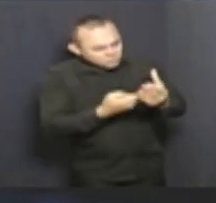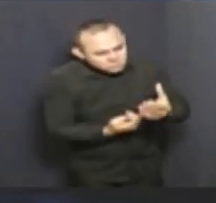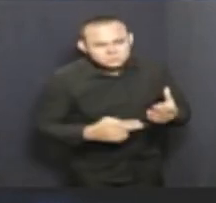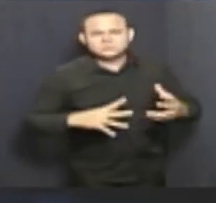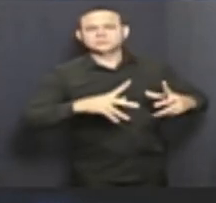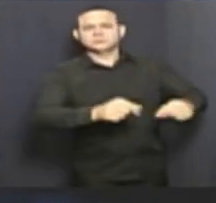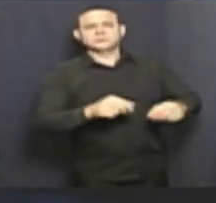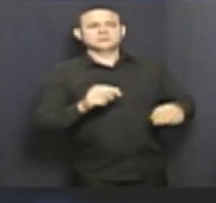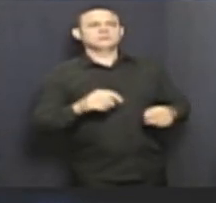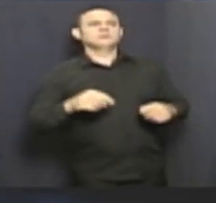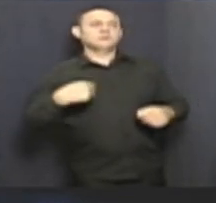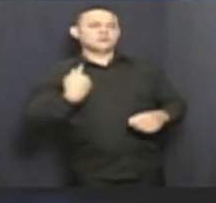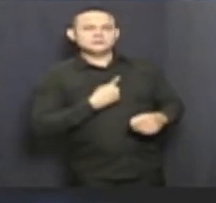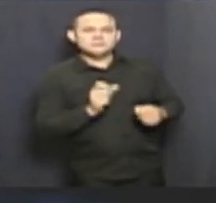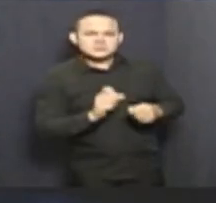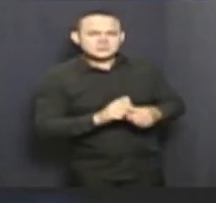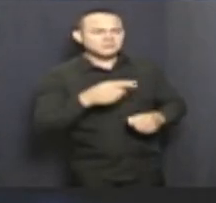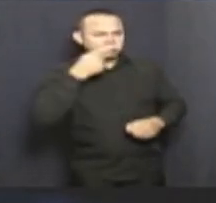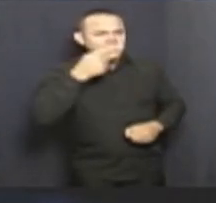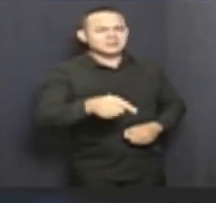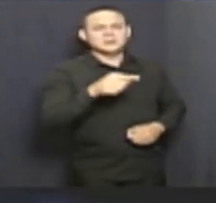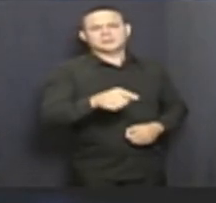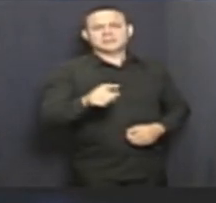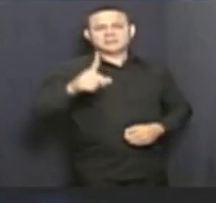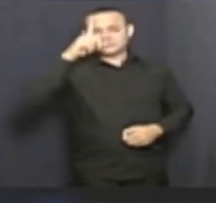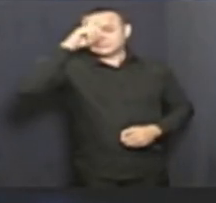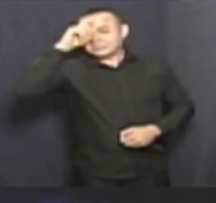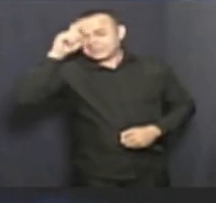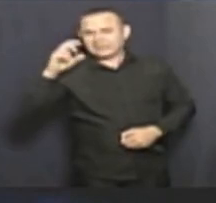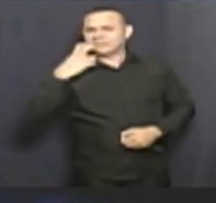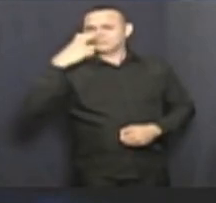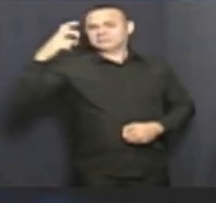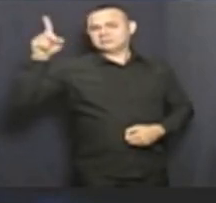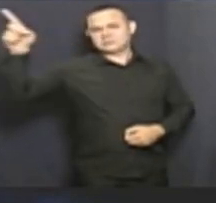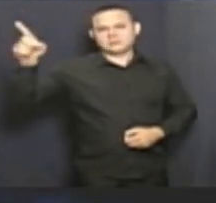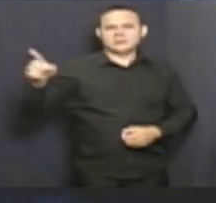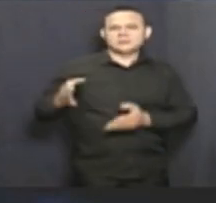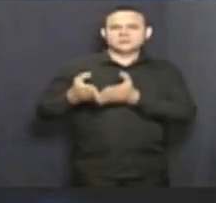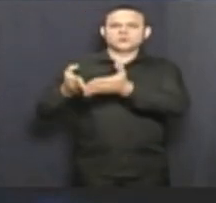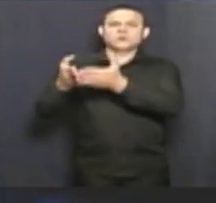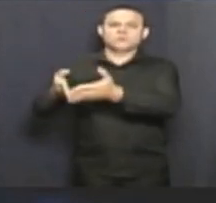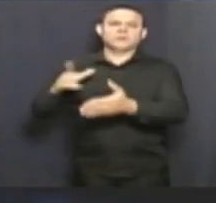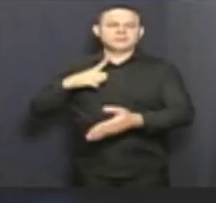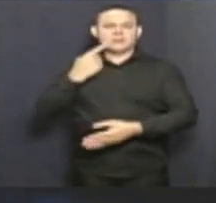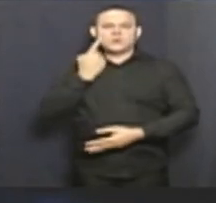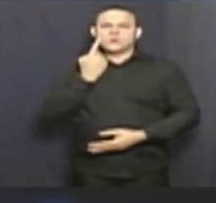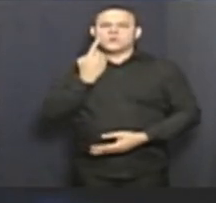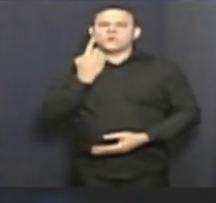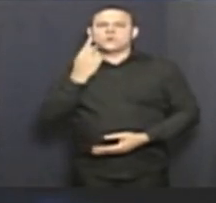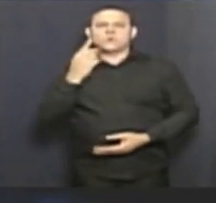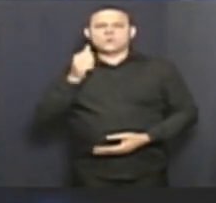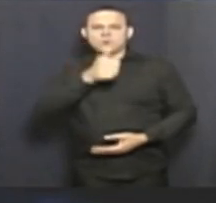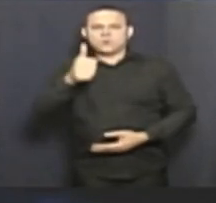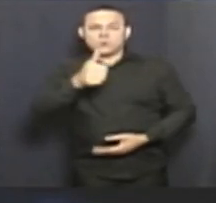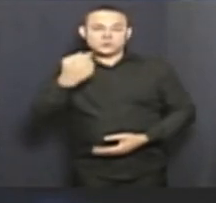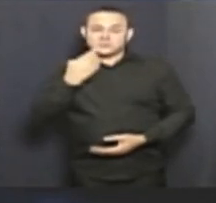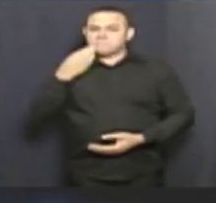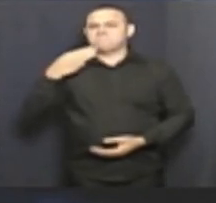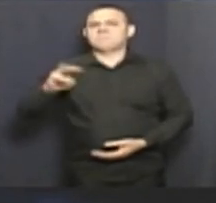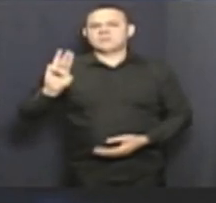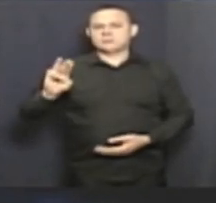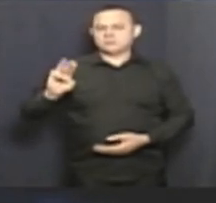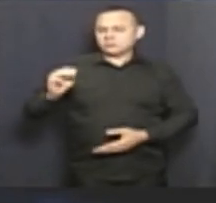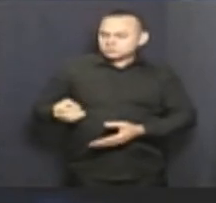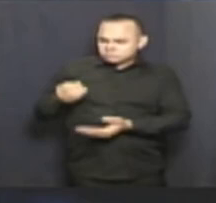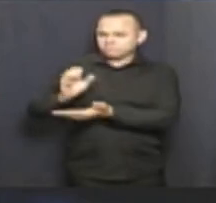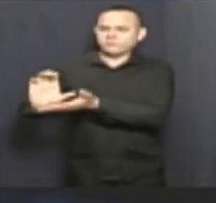falado aqui da santa casa de corumbá tem 11 milhões e 200 depositado na prefeitura na conta da prefeitura para fazer